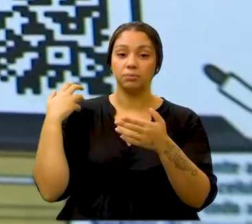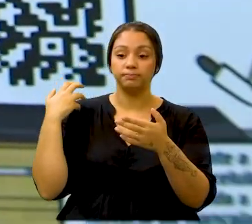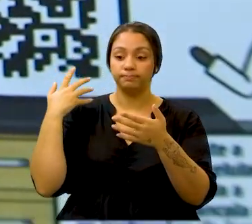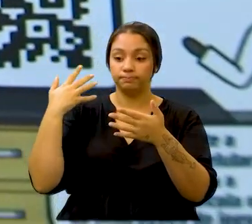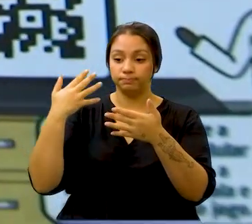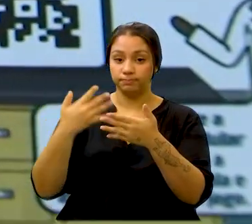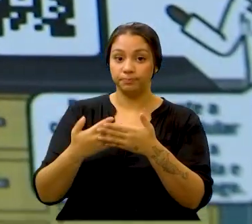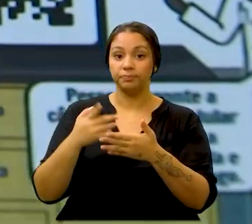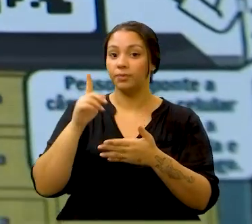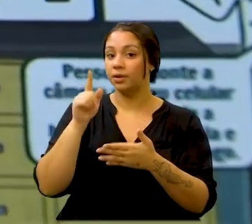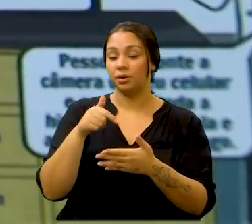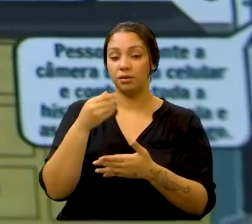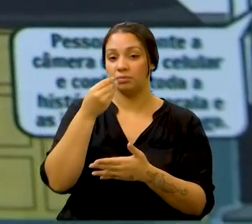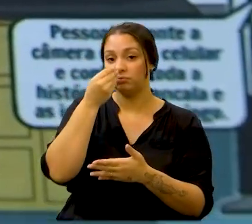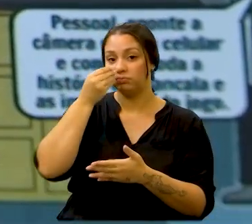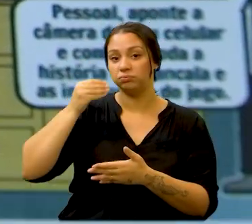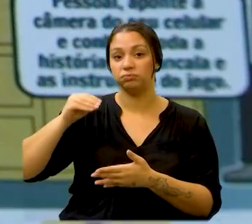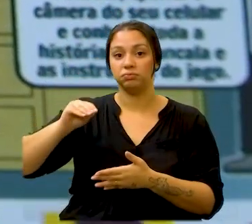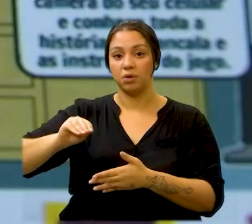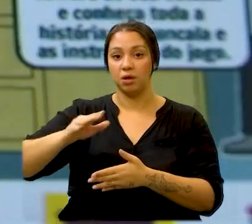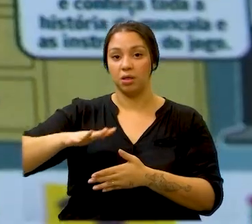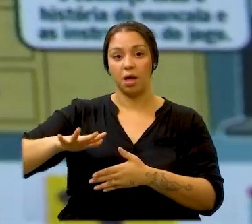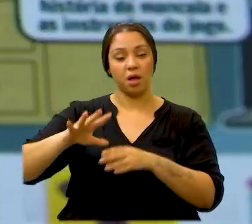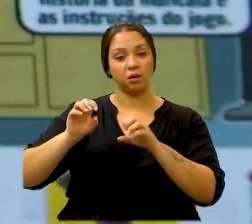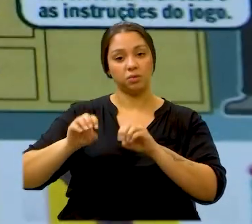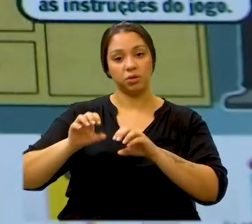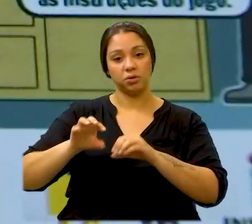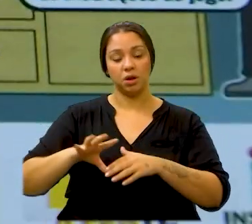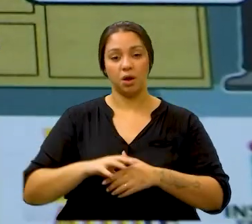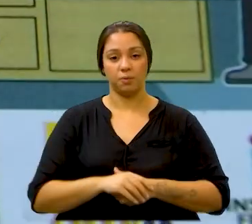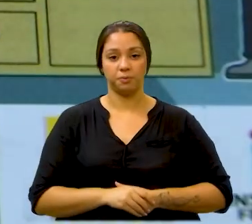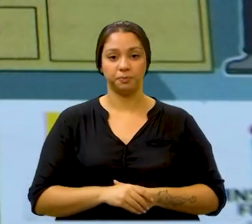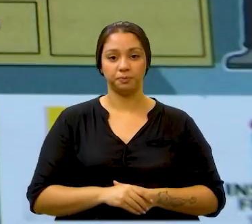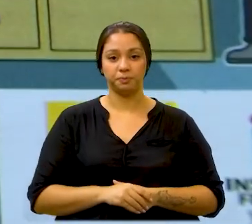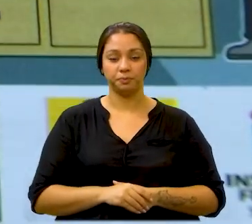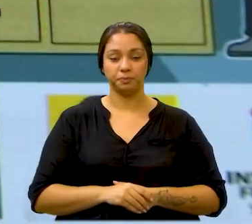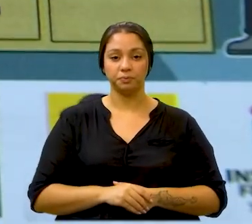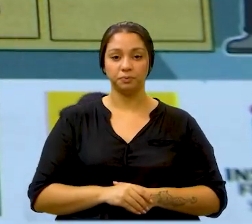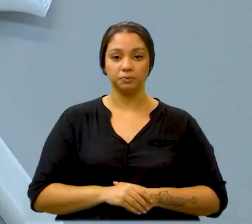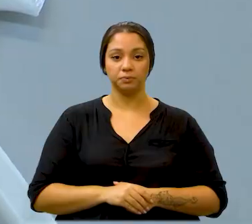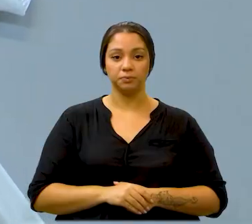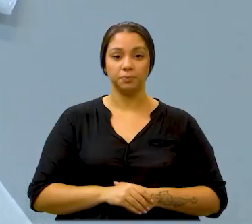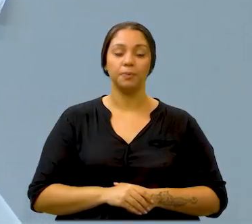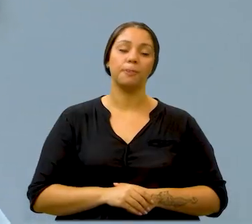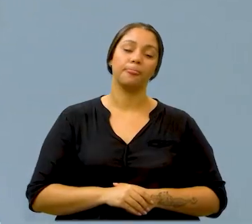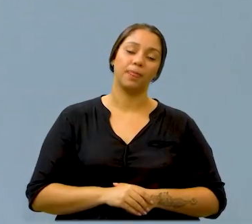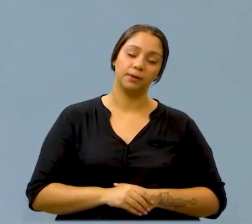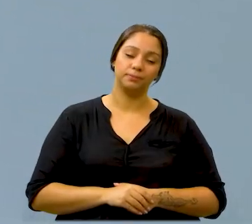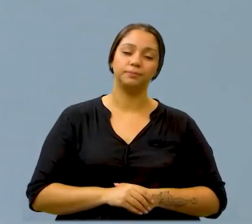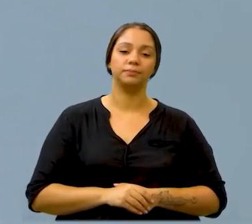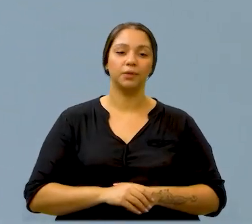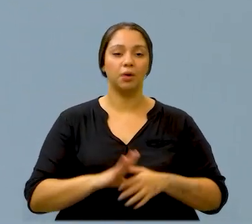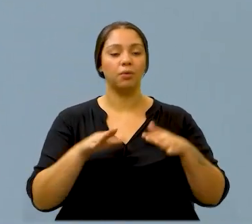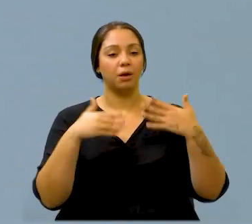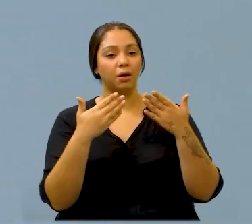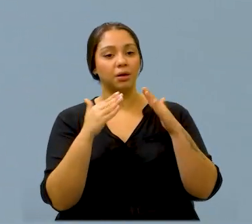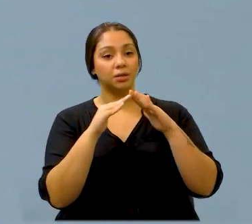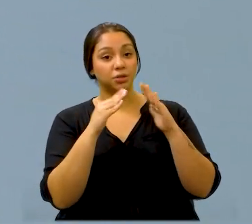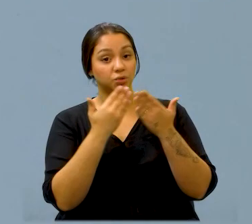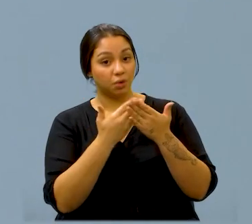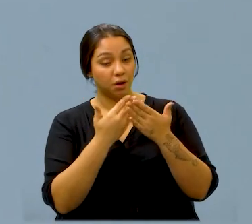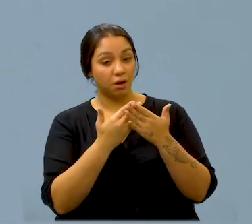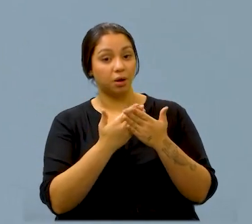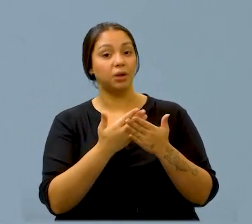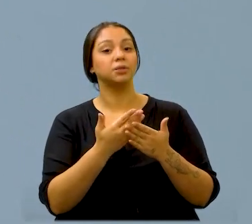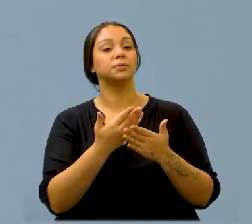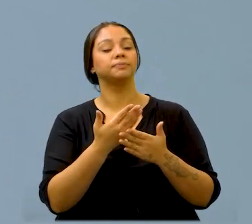história, né, que é negligenciada no âmbito da educação. Bom, escolas municipais, estaduais